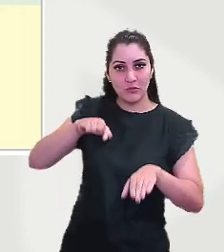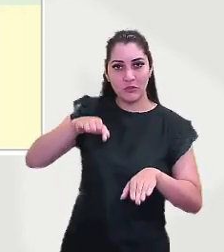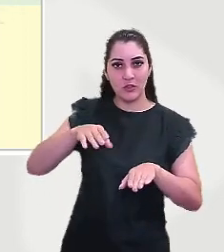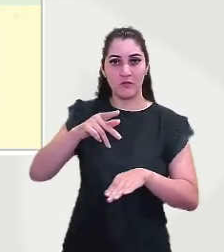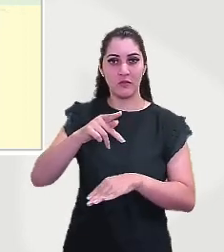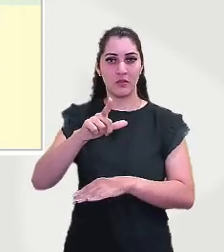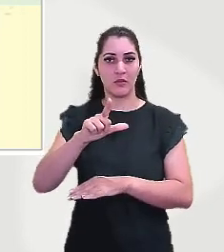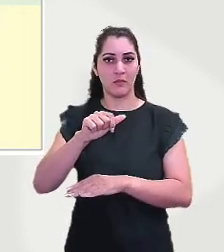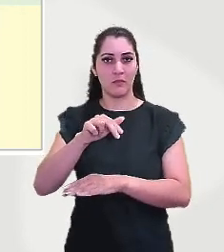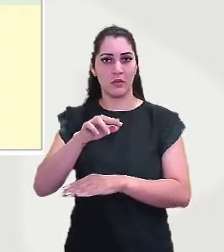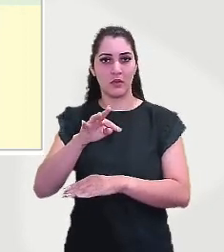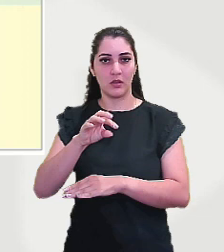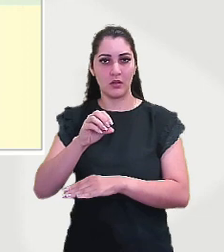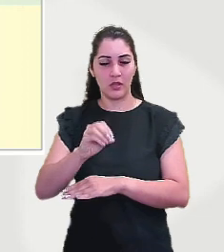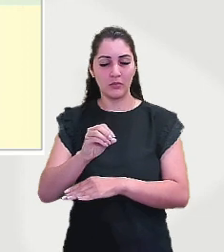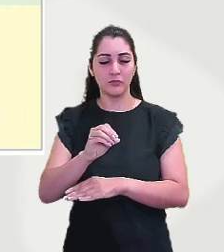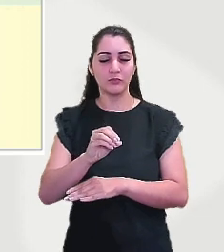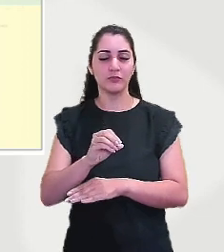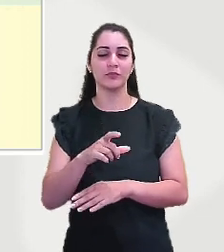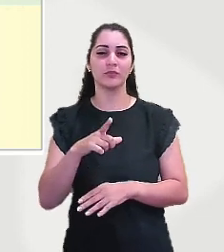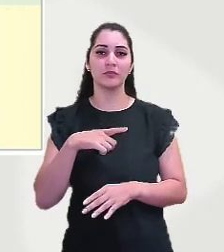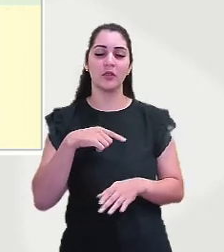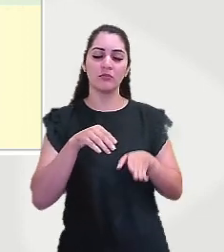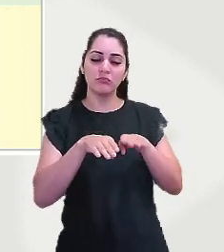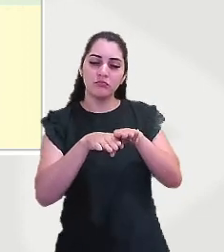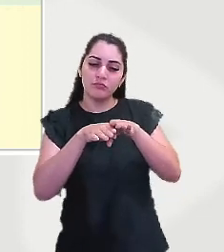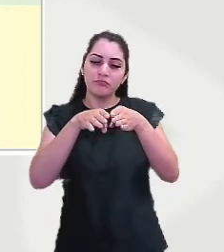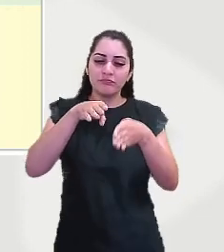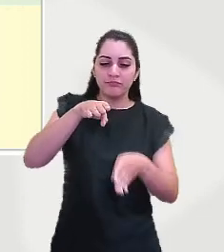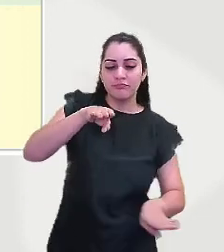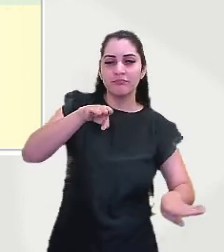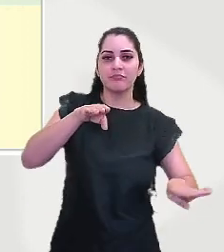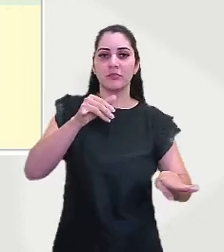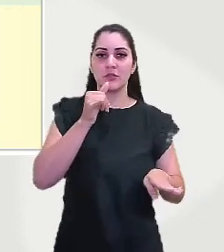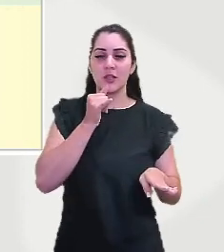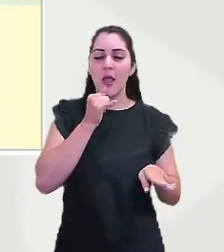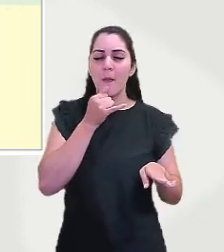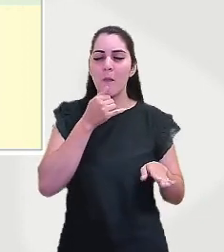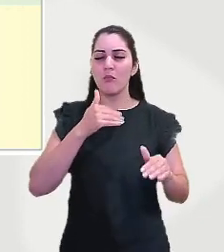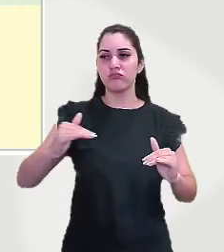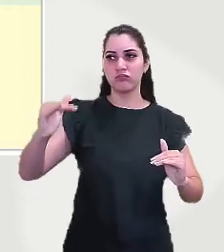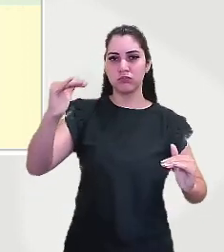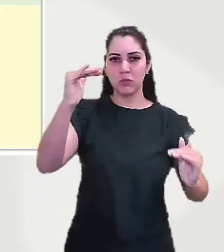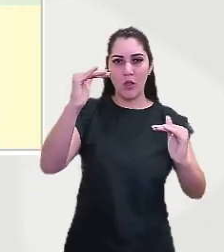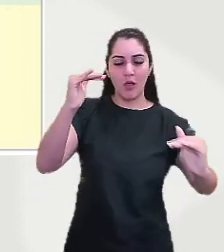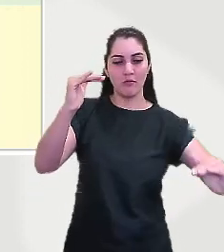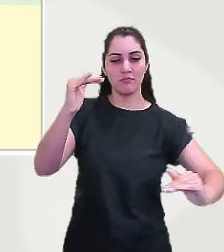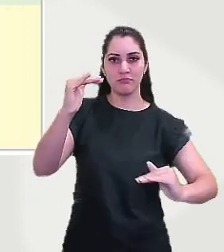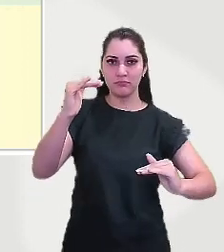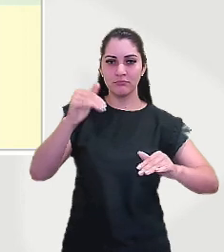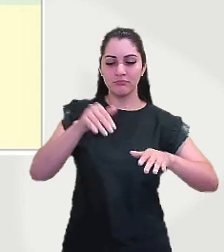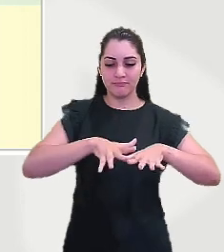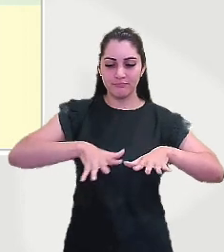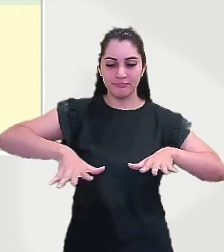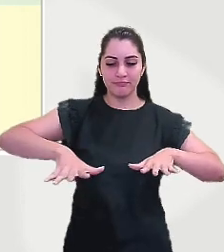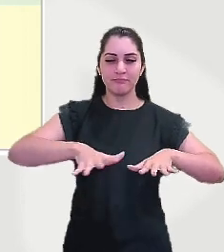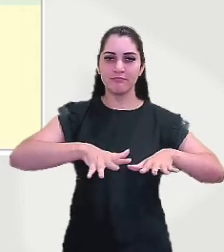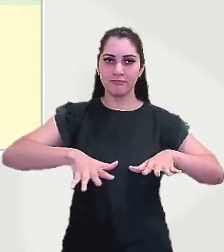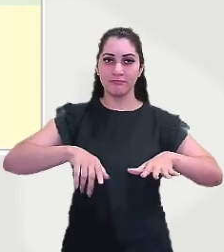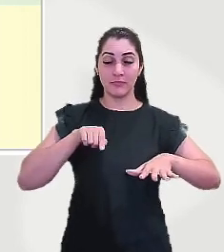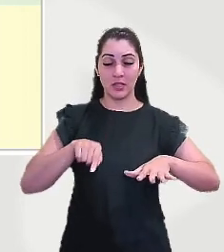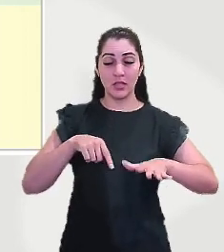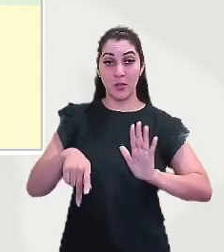quando ele cai ali naquelas áreas de escarpa, né, vindo de uma área mais alta para uma área mais baixa de uma planície,